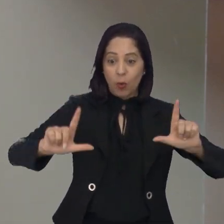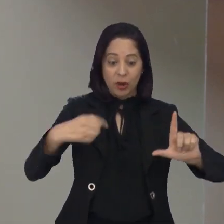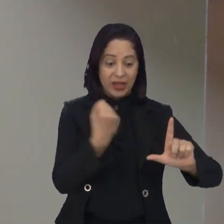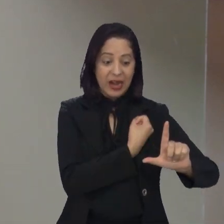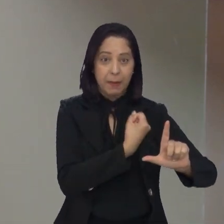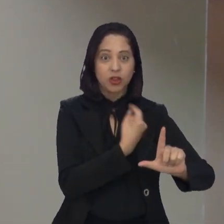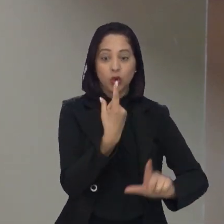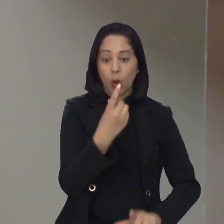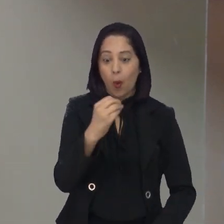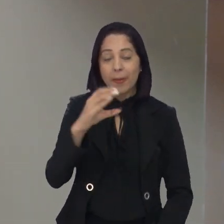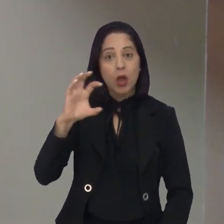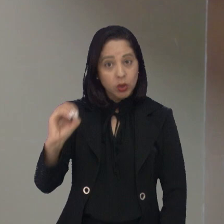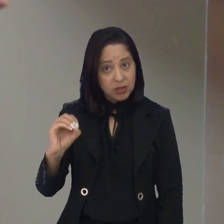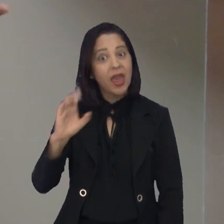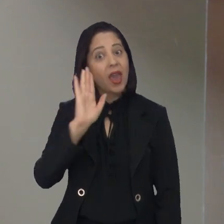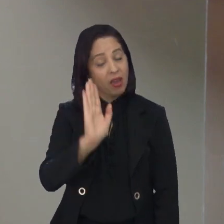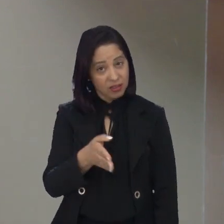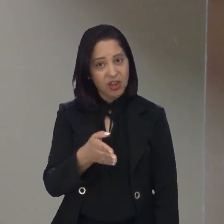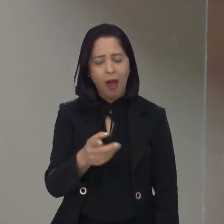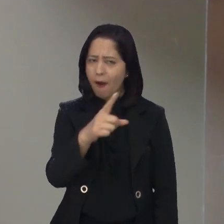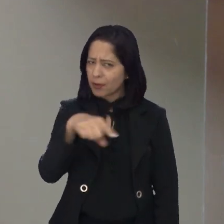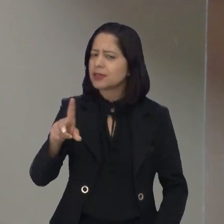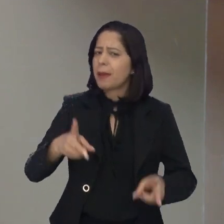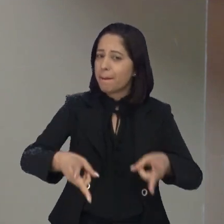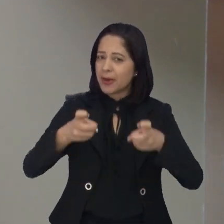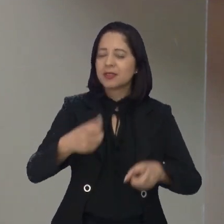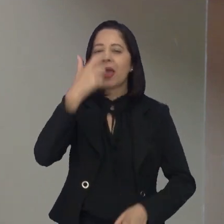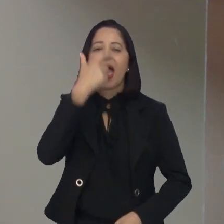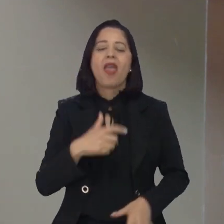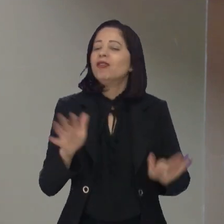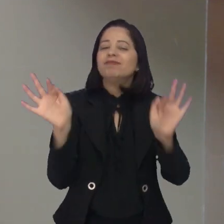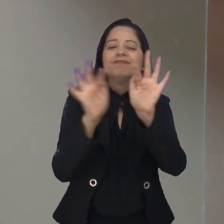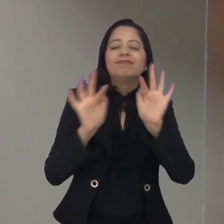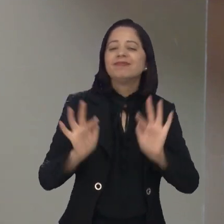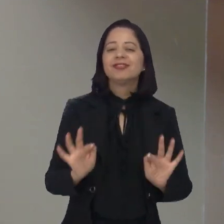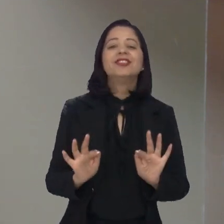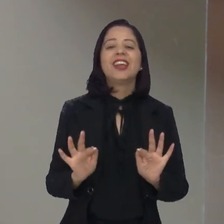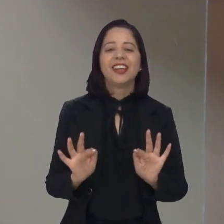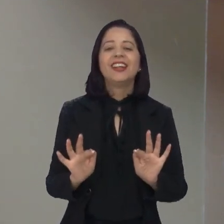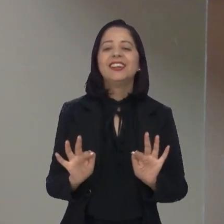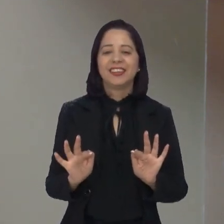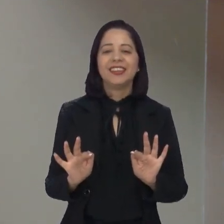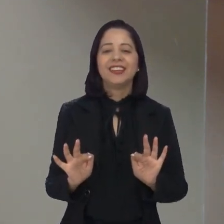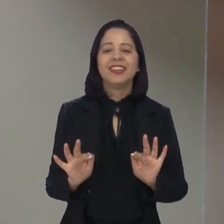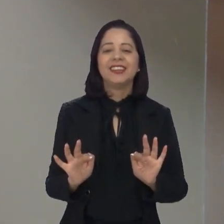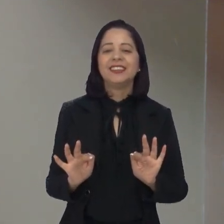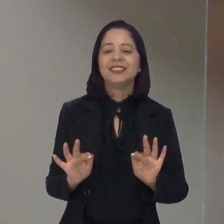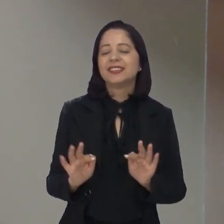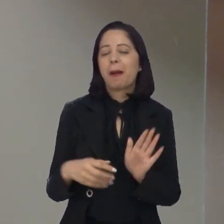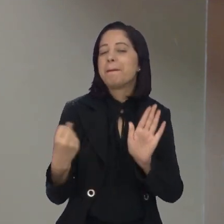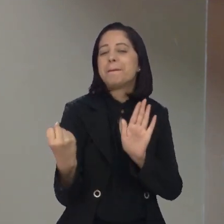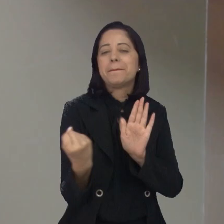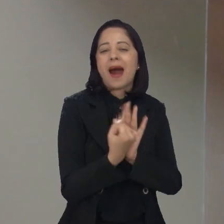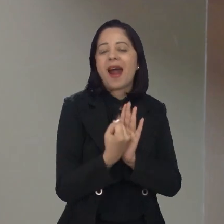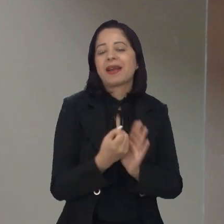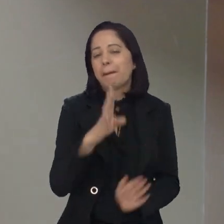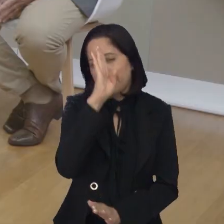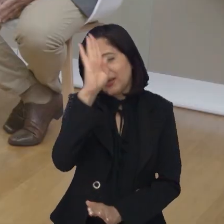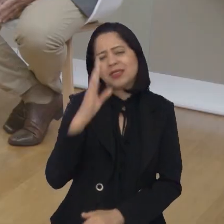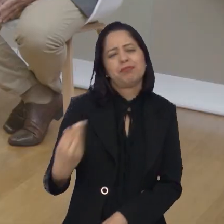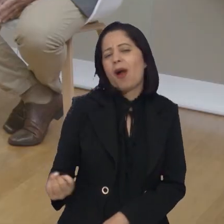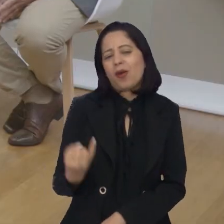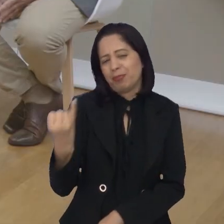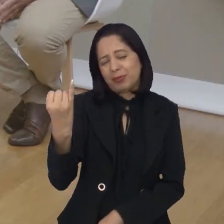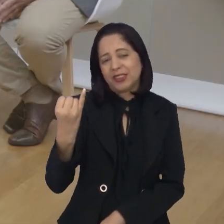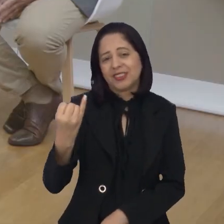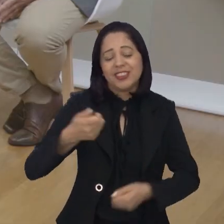número 100. E vocês já perceberam que eu estou muito feliz em compartilhar essa marca com vocês.